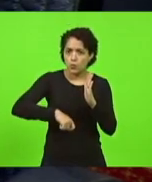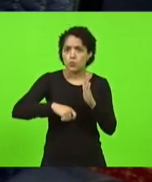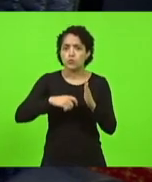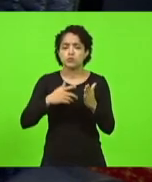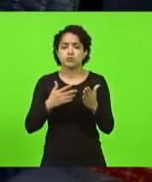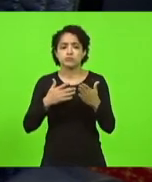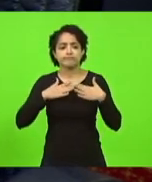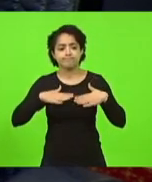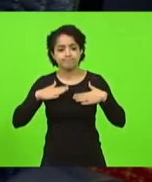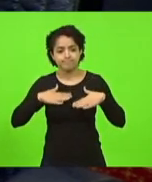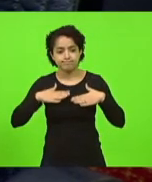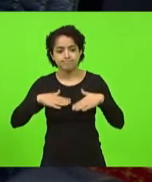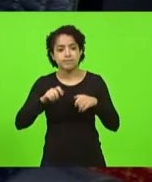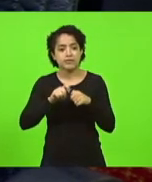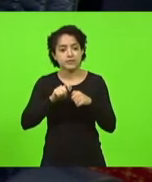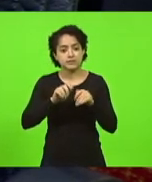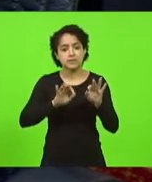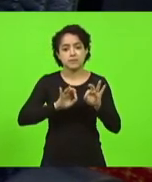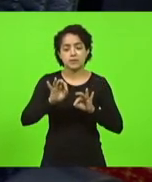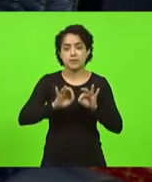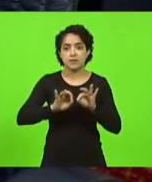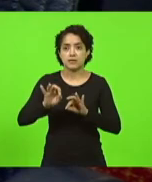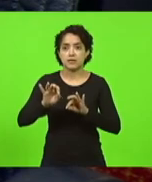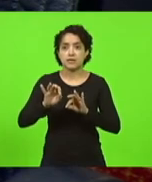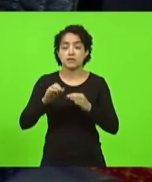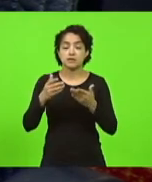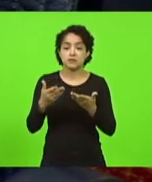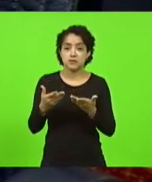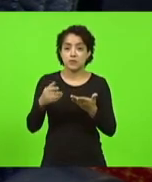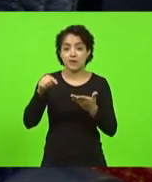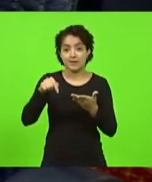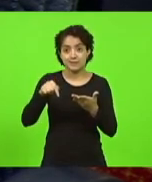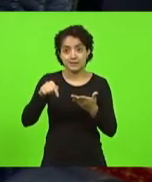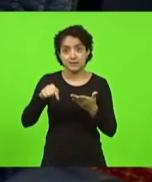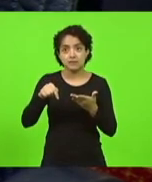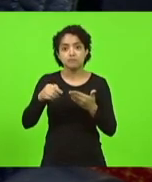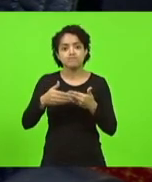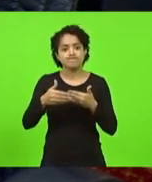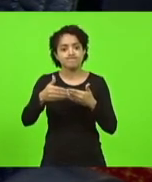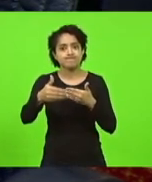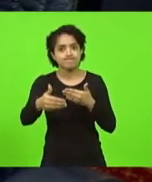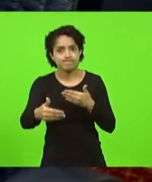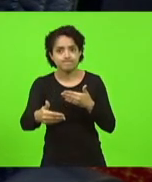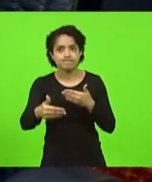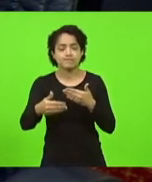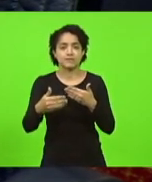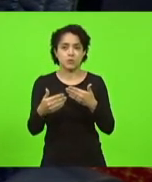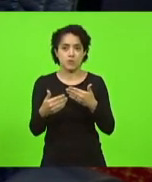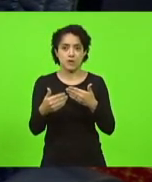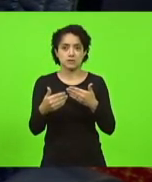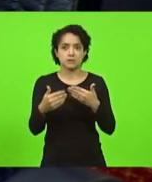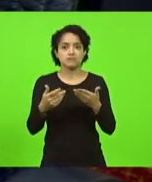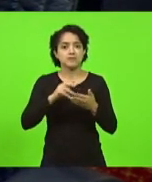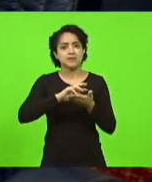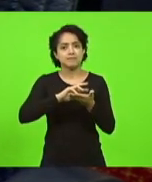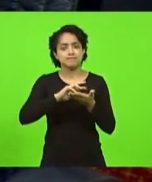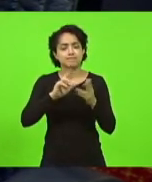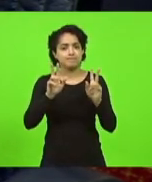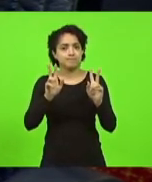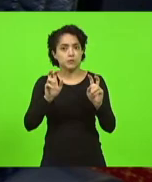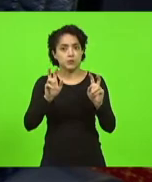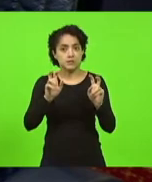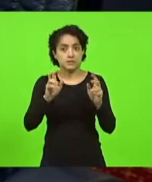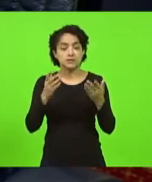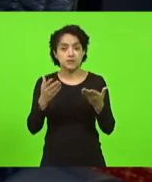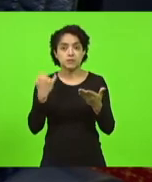né? Então, eu penso que o Parlamento dá um passo enorme hoje com essas matérias e eu